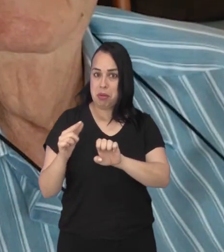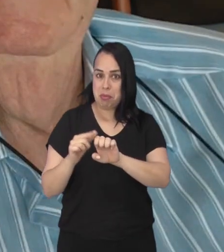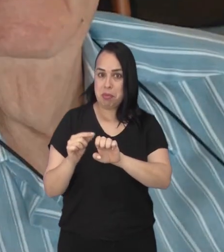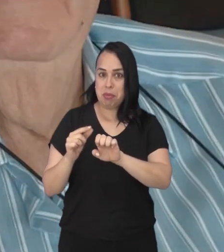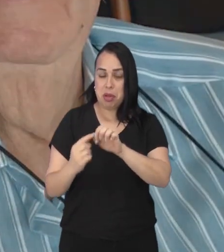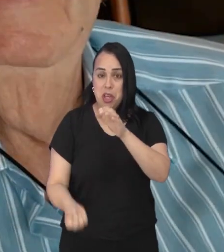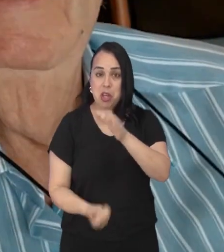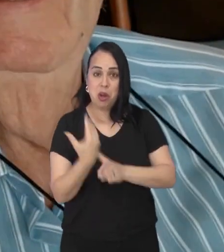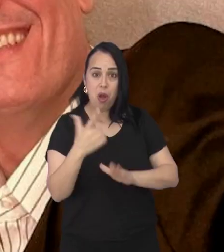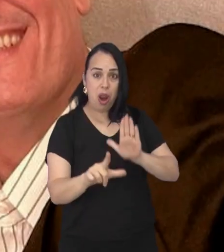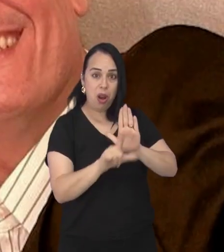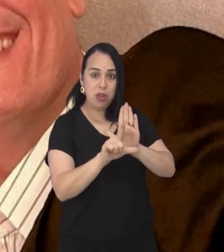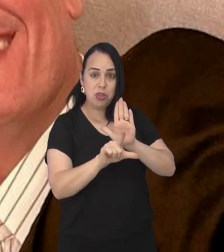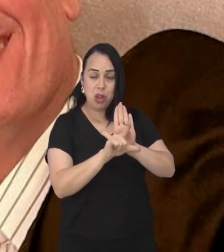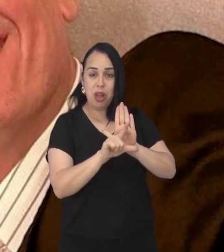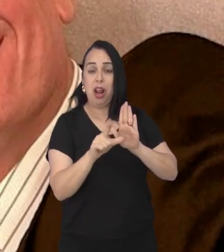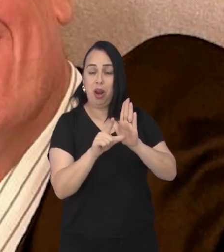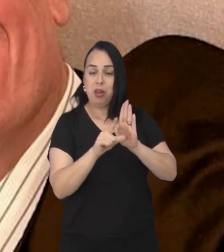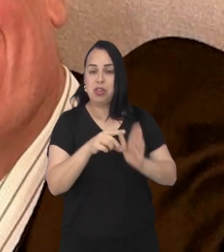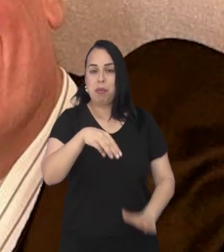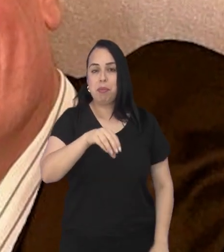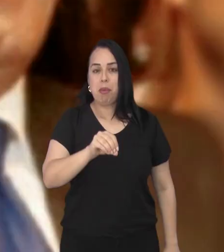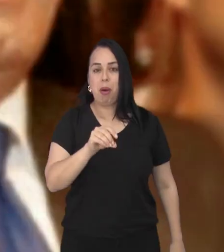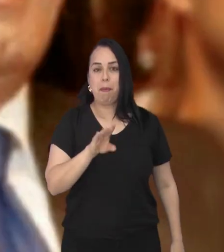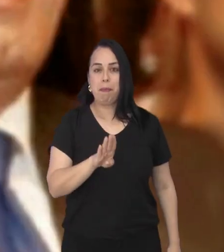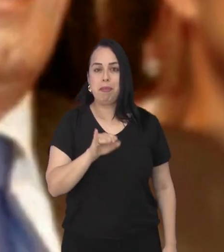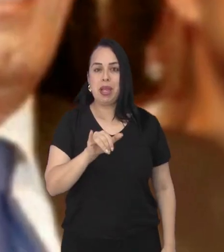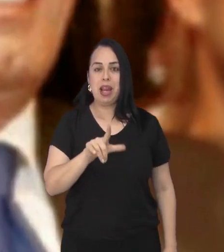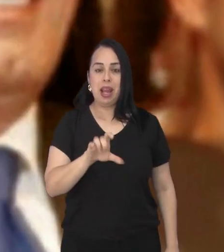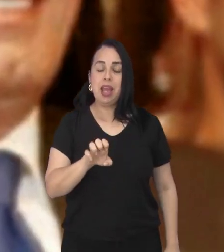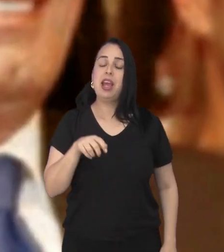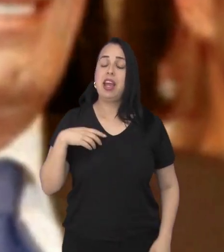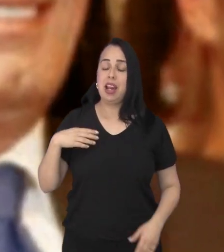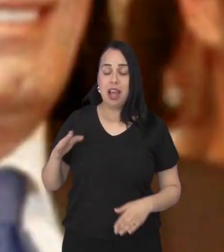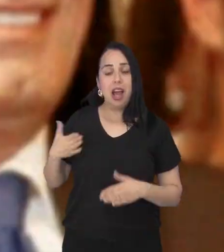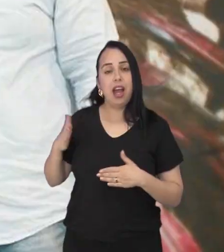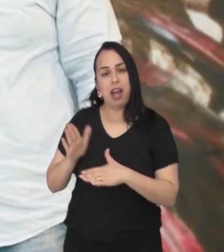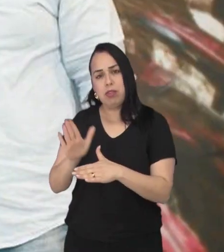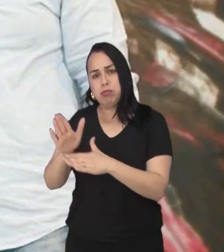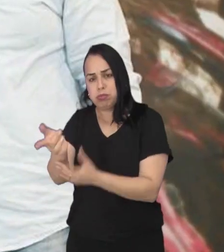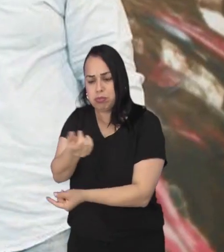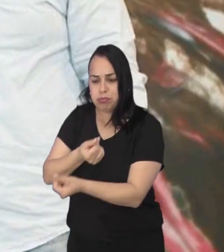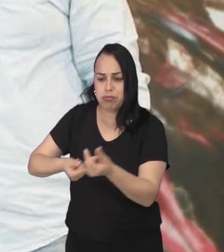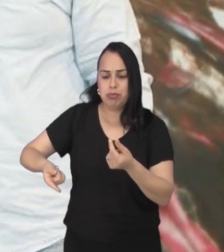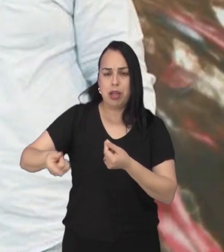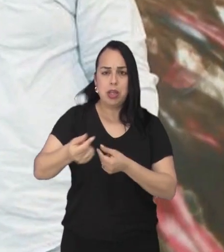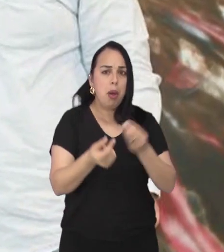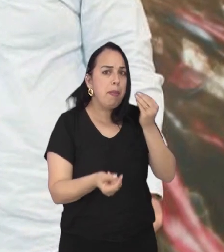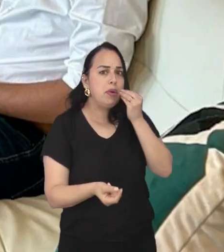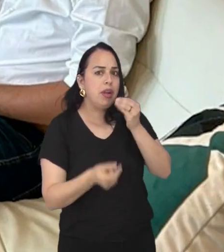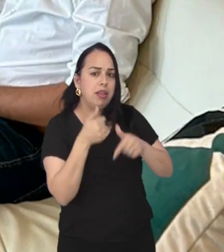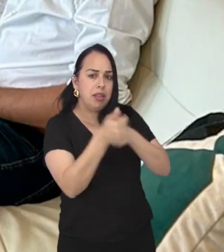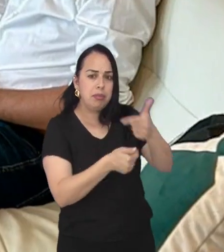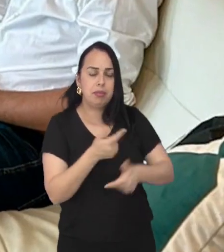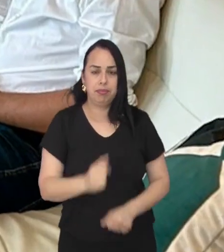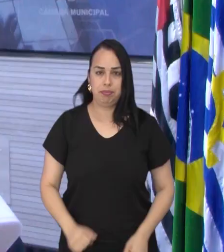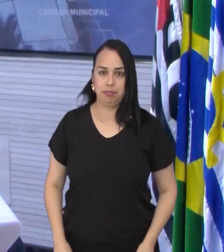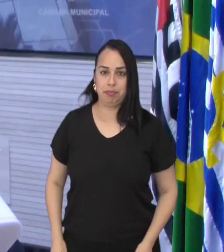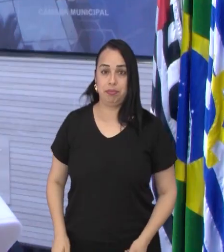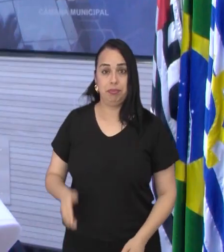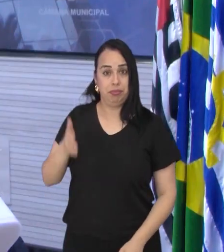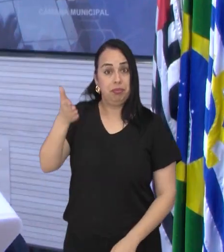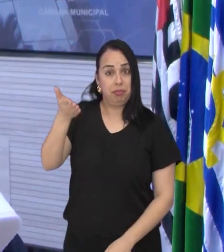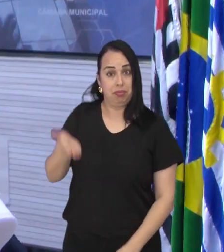da rede de movelaria Mobilitop, contribuiu e contribui para a economia da cidade e geração de empregos.